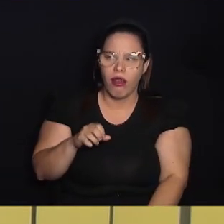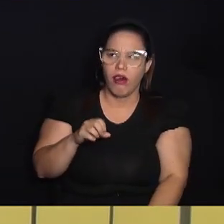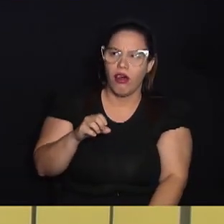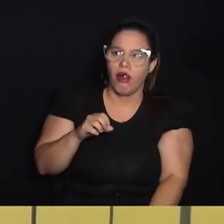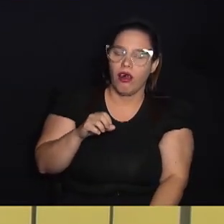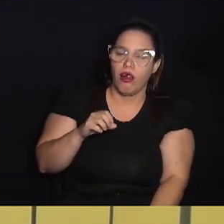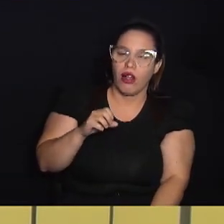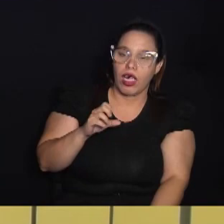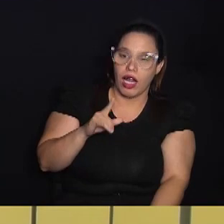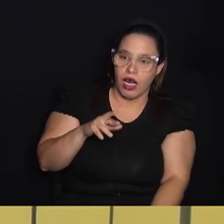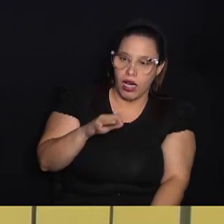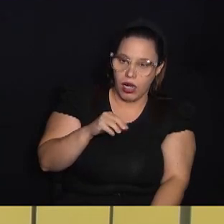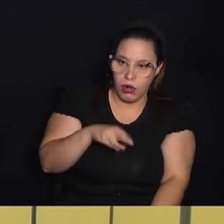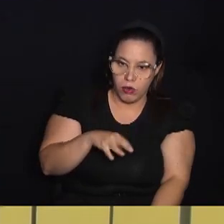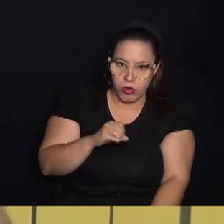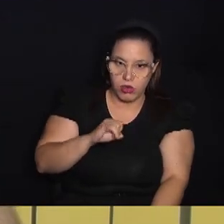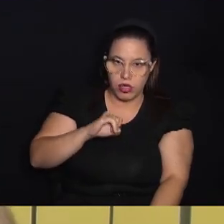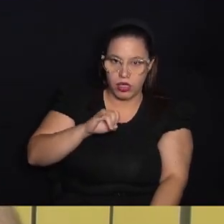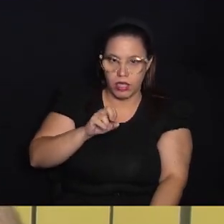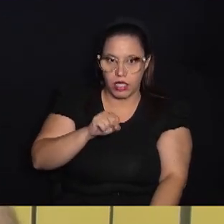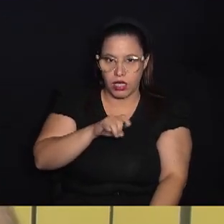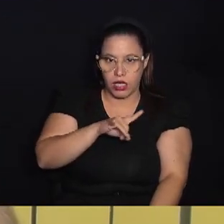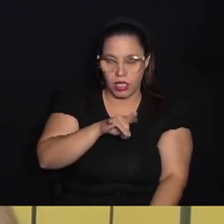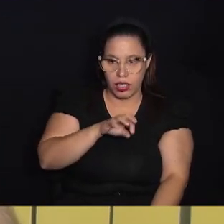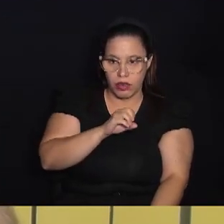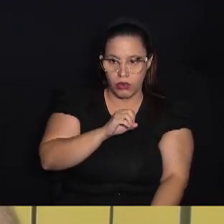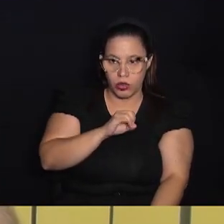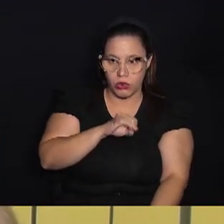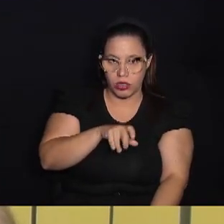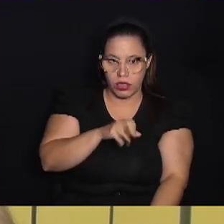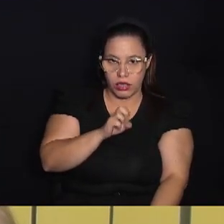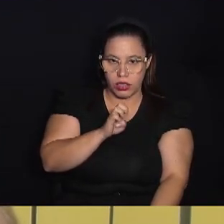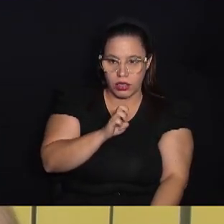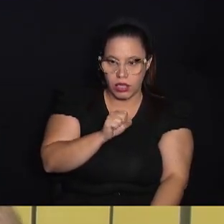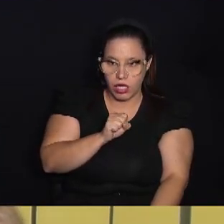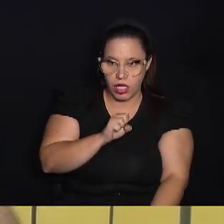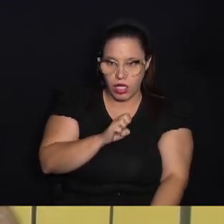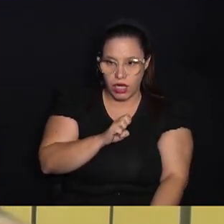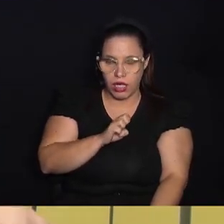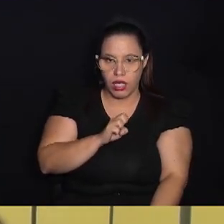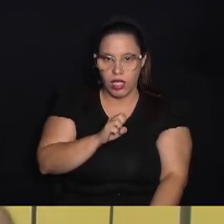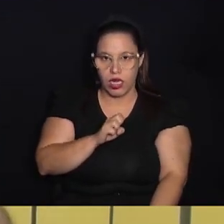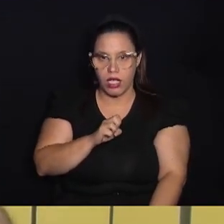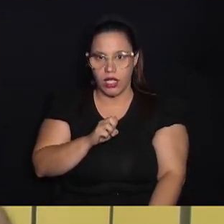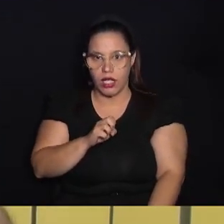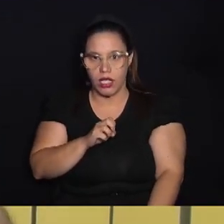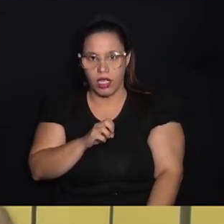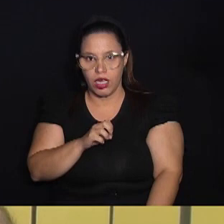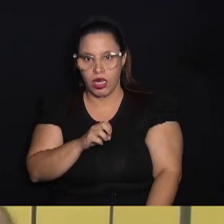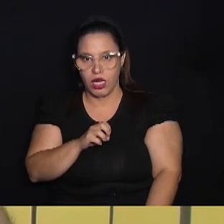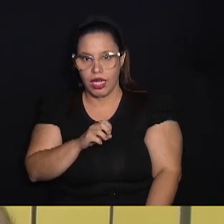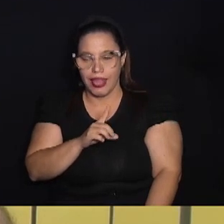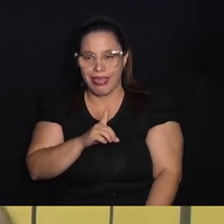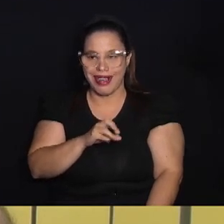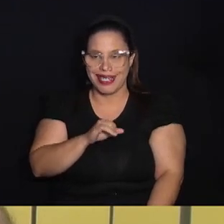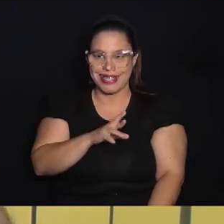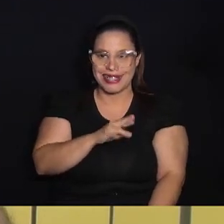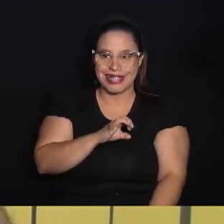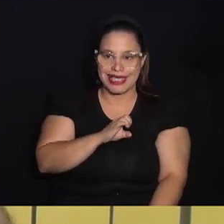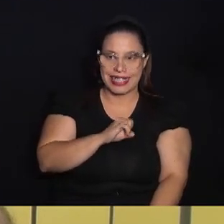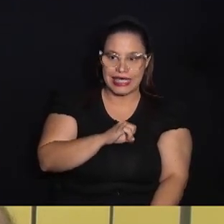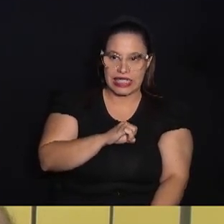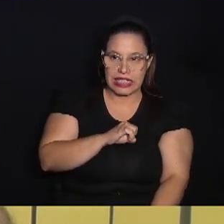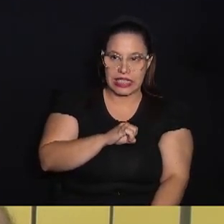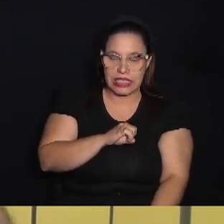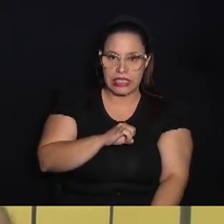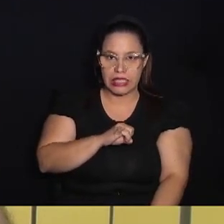ordem do Carmo São José e cadars cadars que era o cemitério para os as pessoas com enfermidades